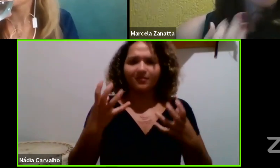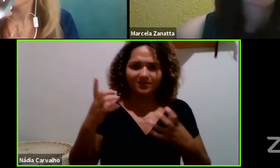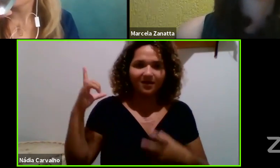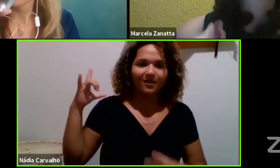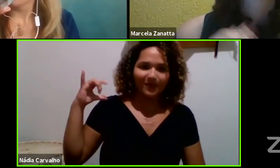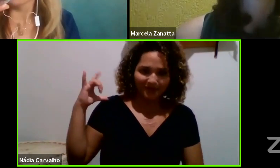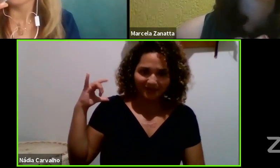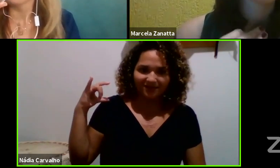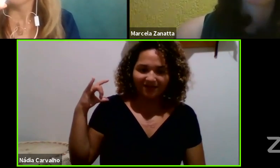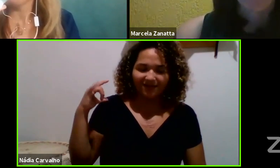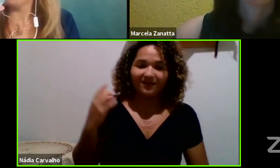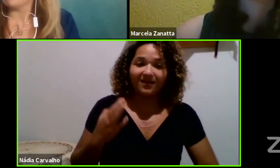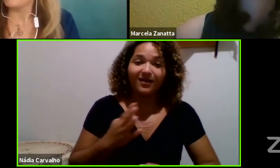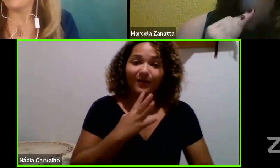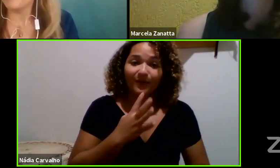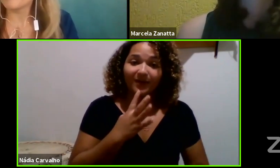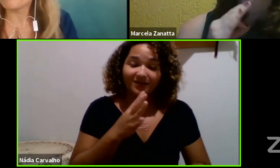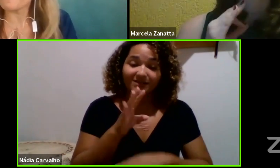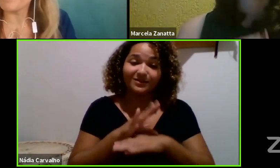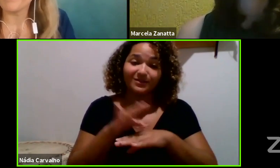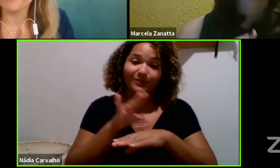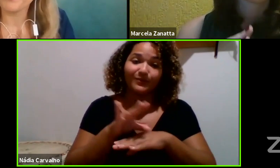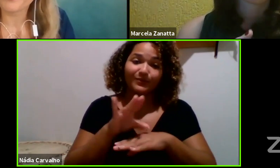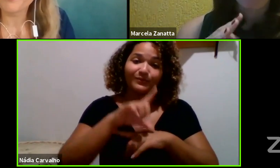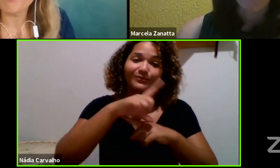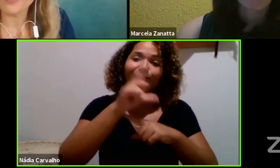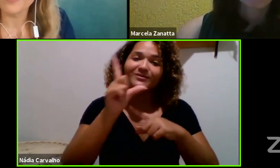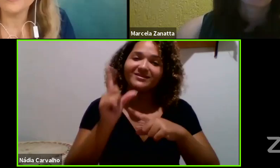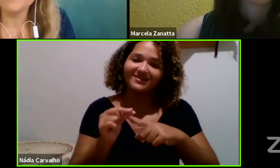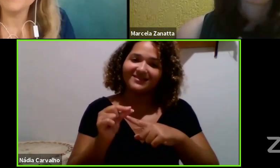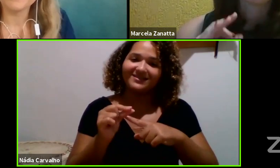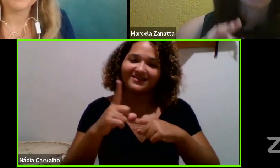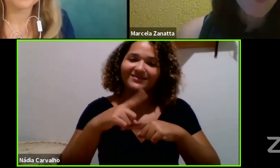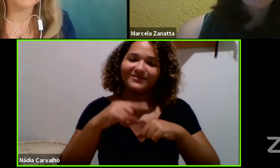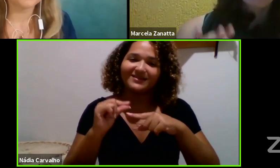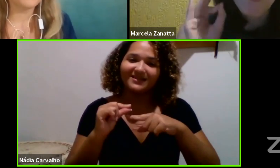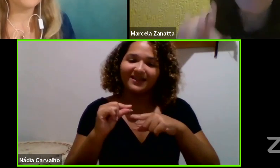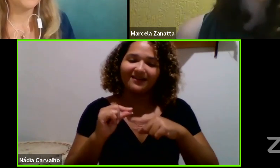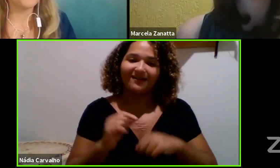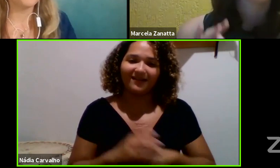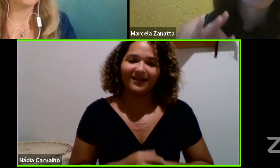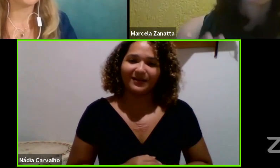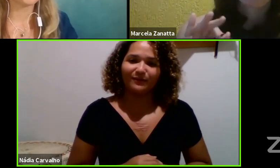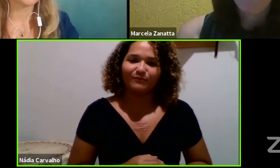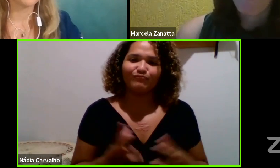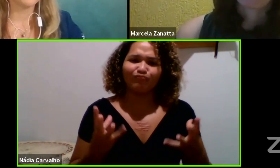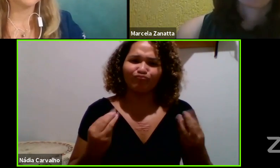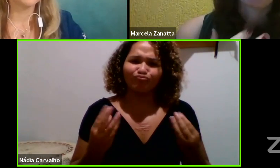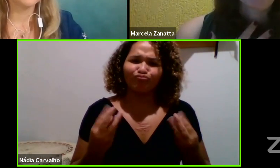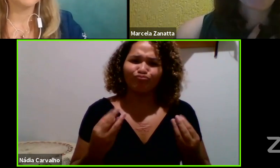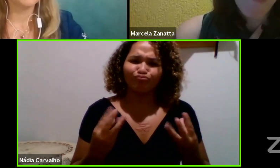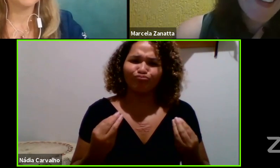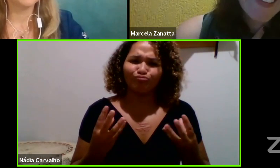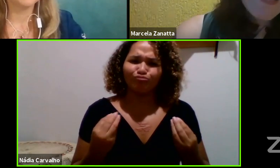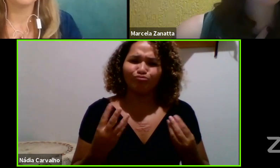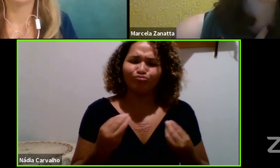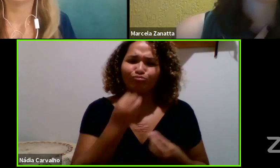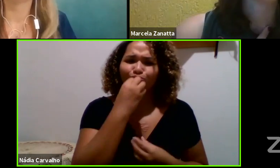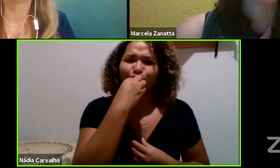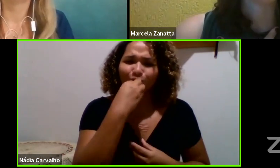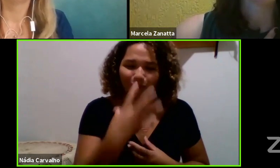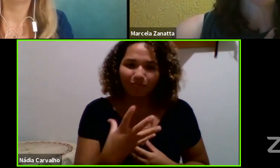E conheçam o curso do Senac. Esse curso realmente ficou algo muito, muito de vanguarda. Muito